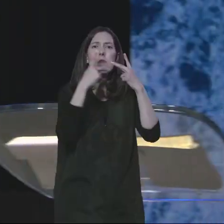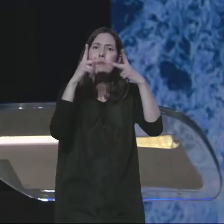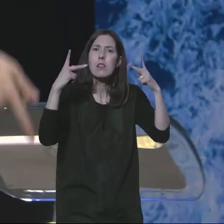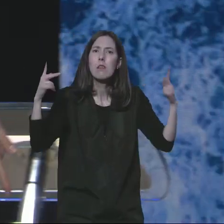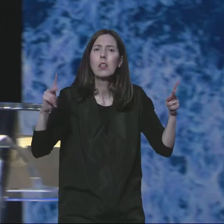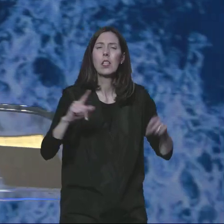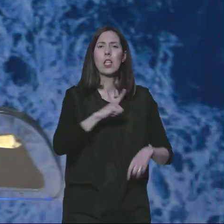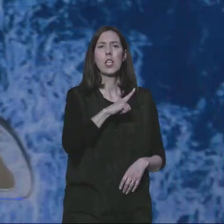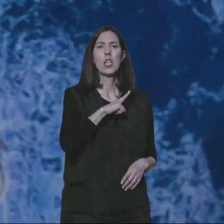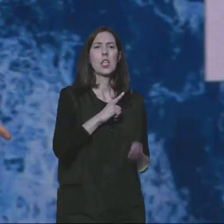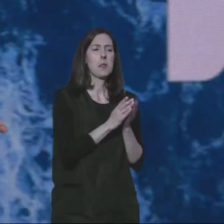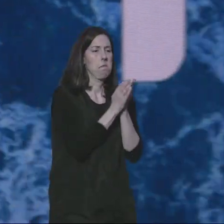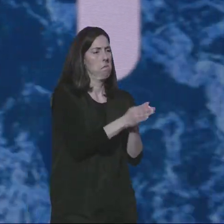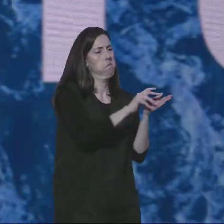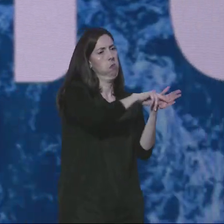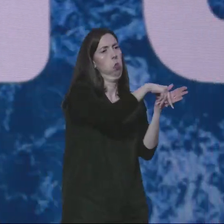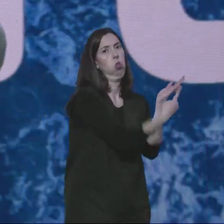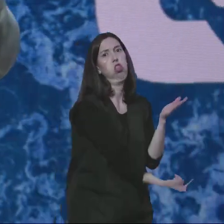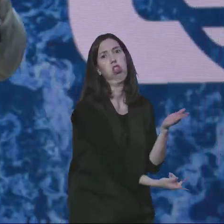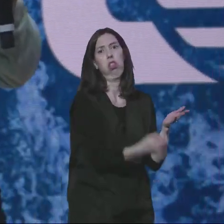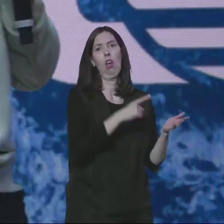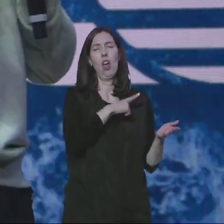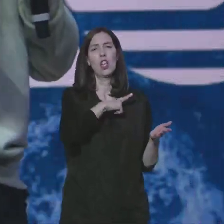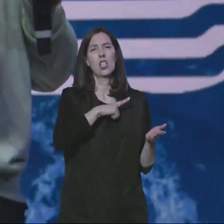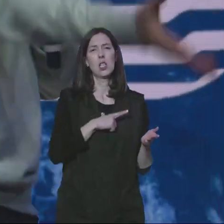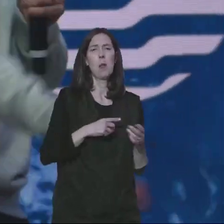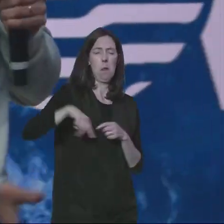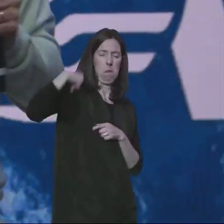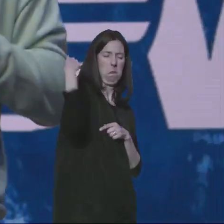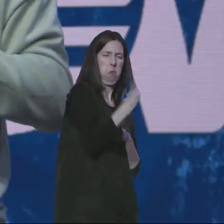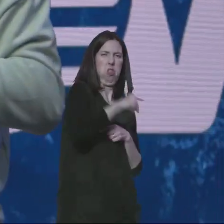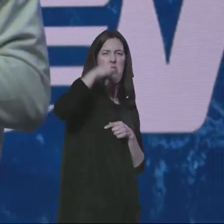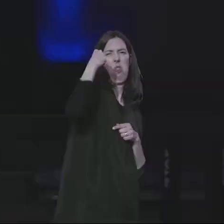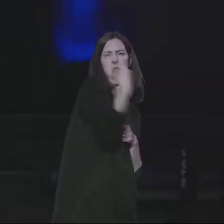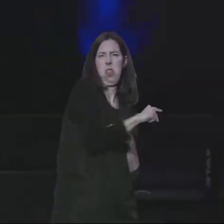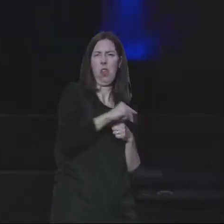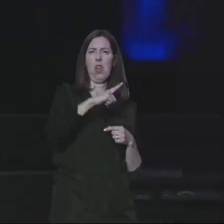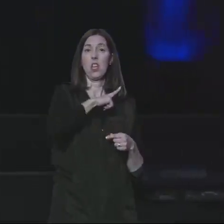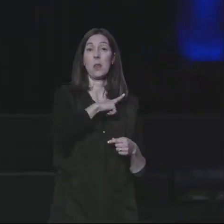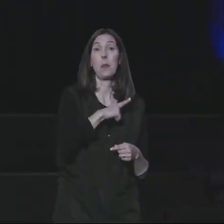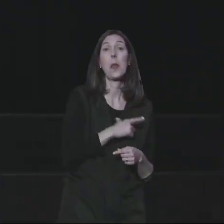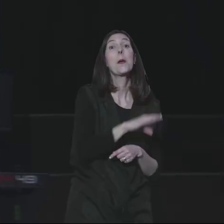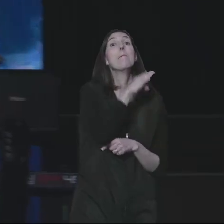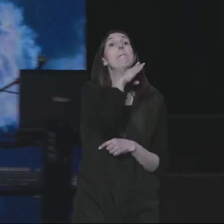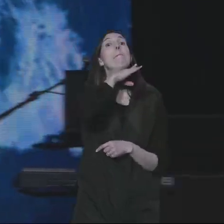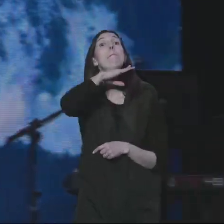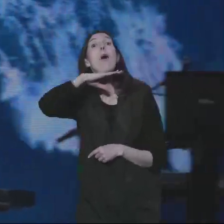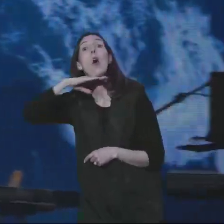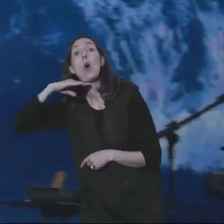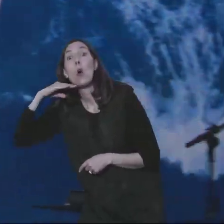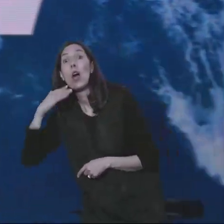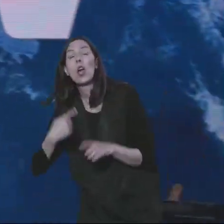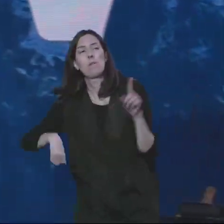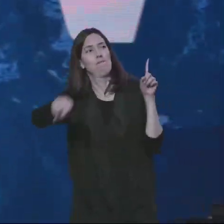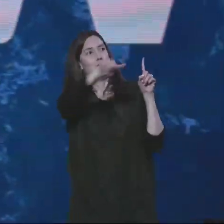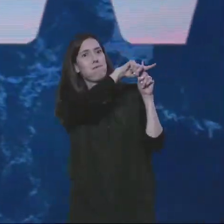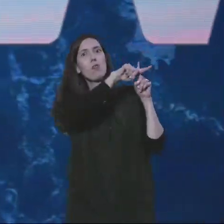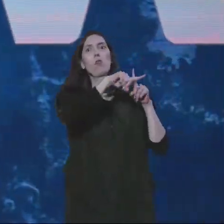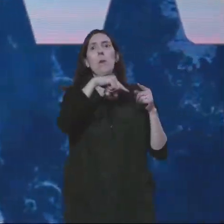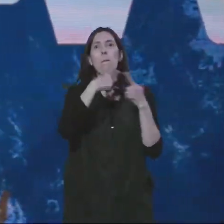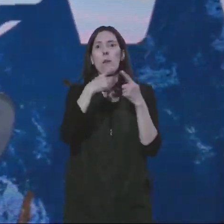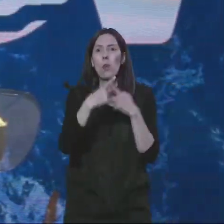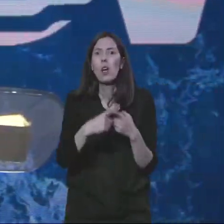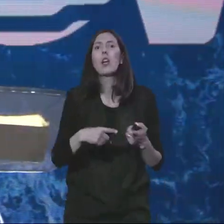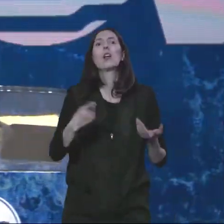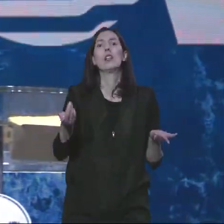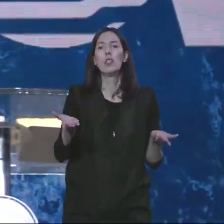sofreu náufragos por pregar o Evangelho, que sofreu chibatadas por pregar o Evangelho, que morreu executado por pregar o Evangelho. Ele